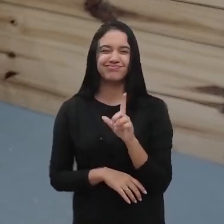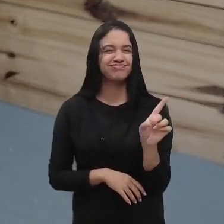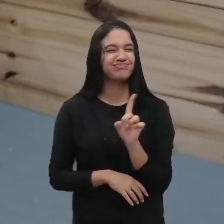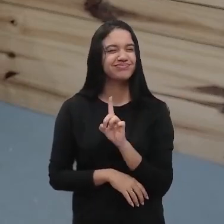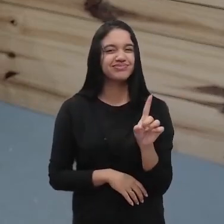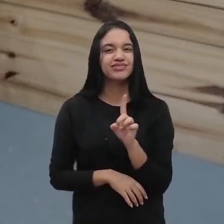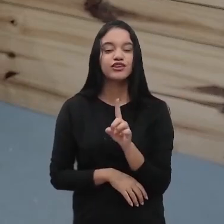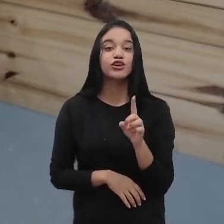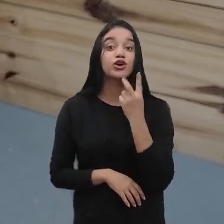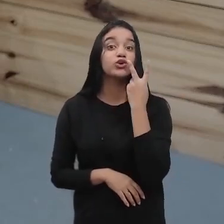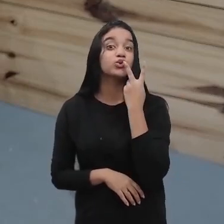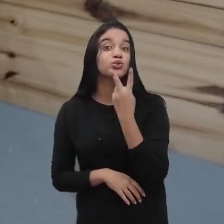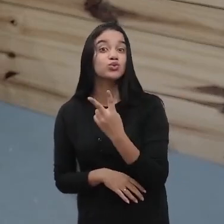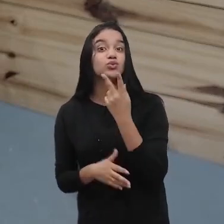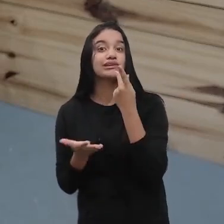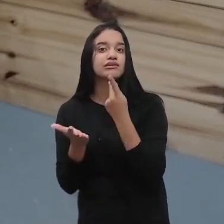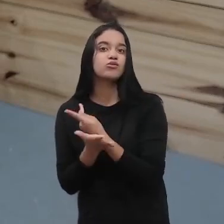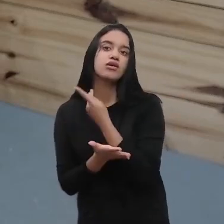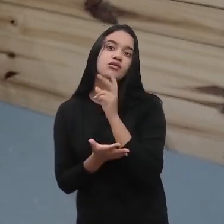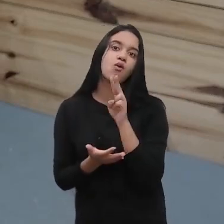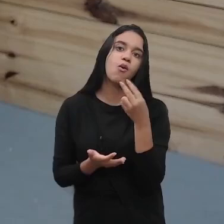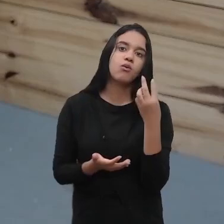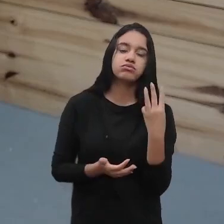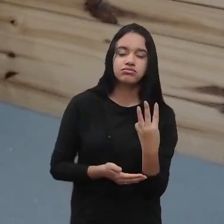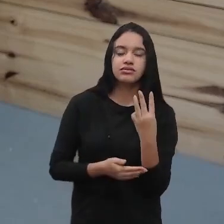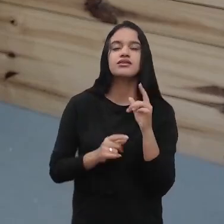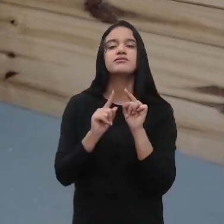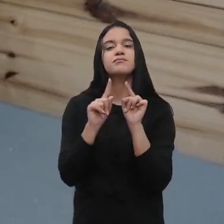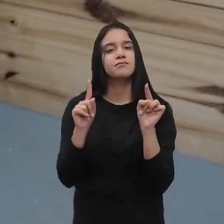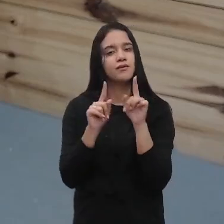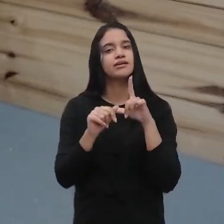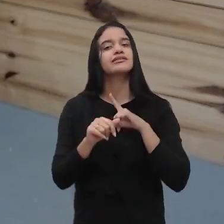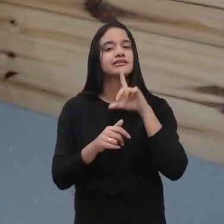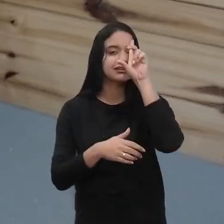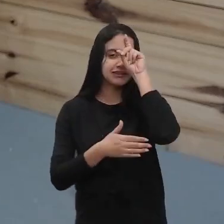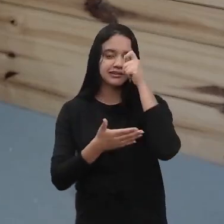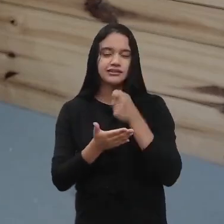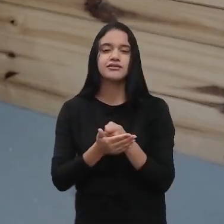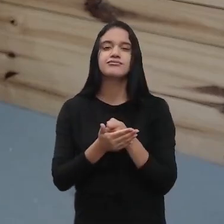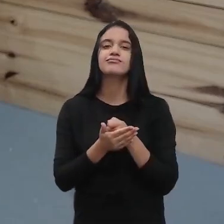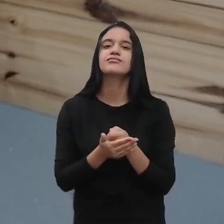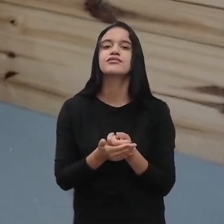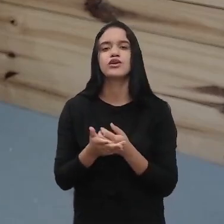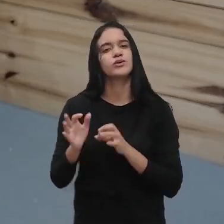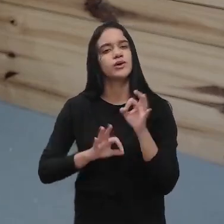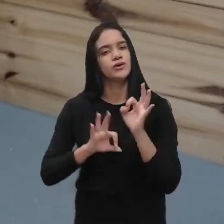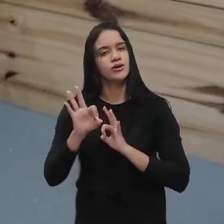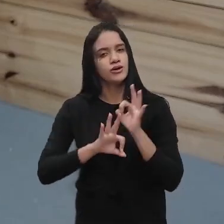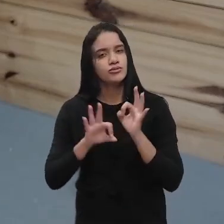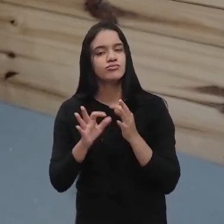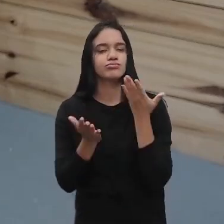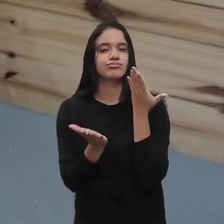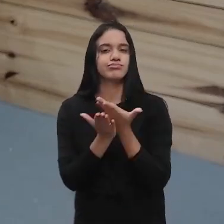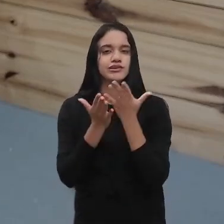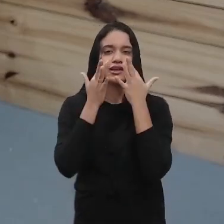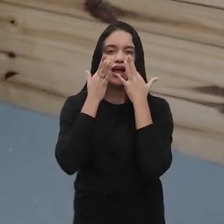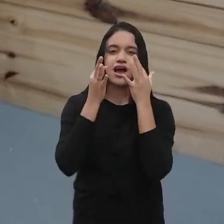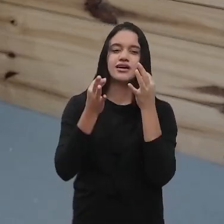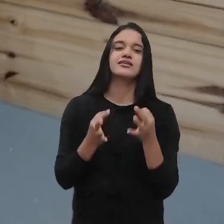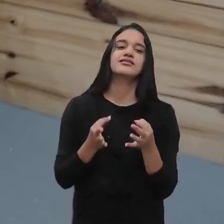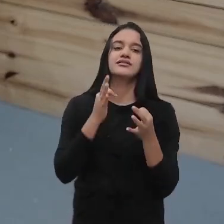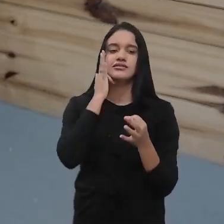São duas situações ou três, mas que a gente vai ter que decidir. Com preparo, com qualificação,